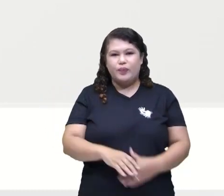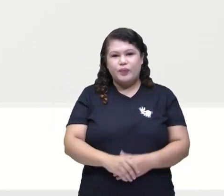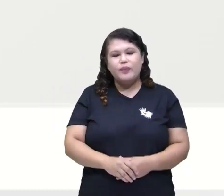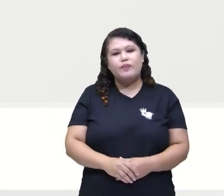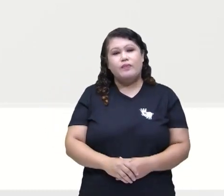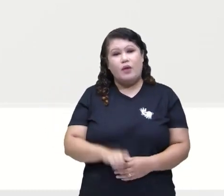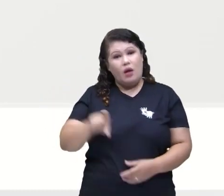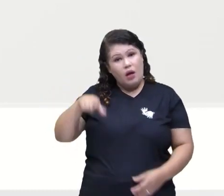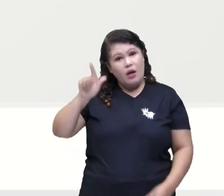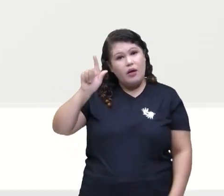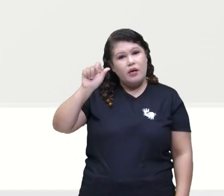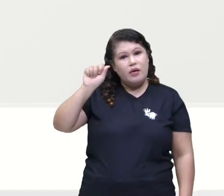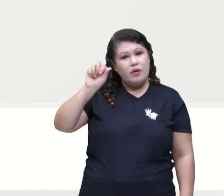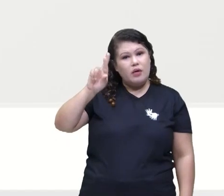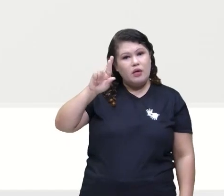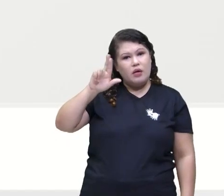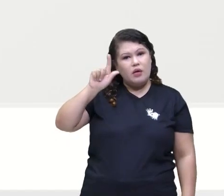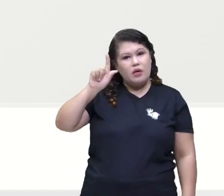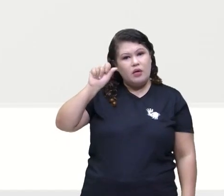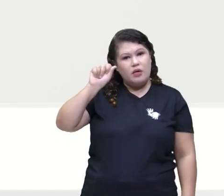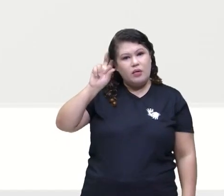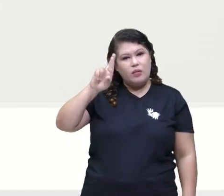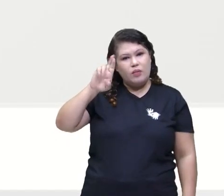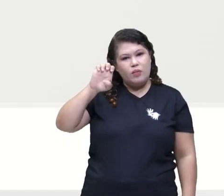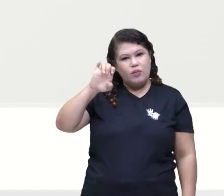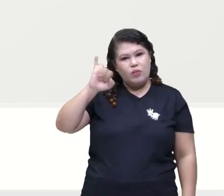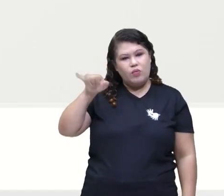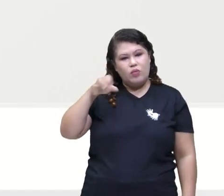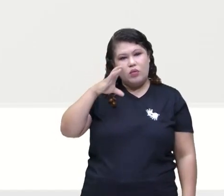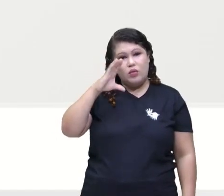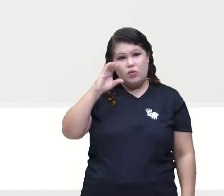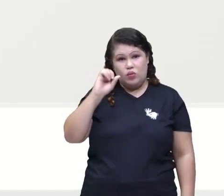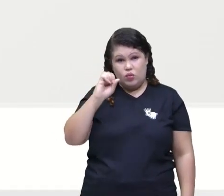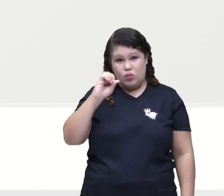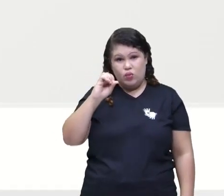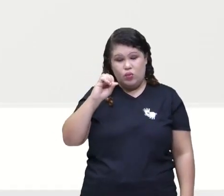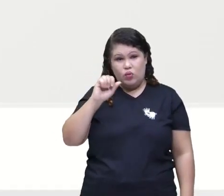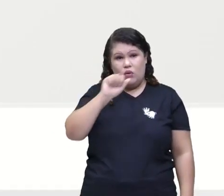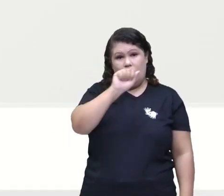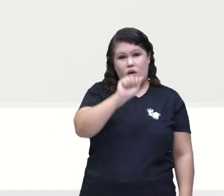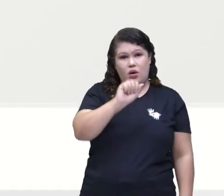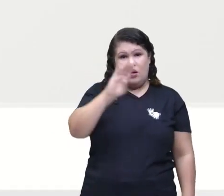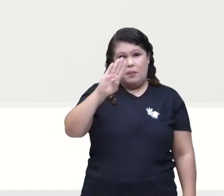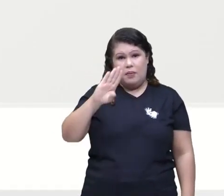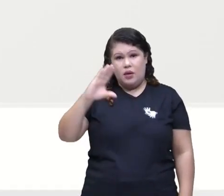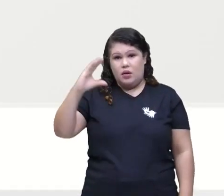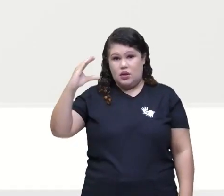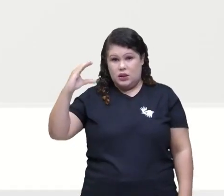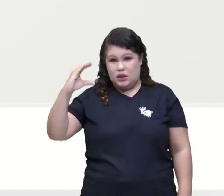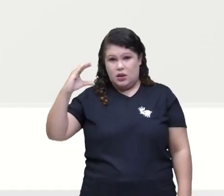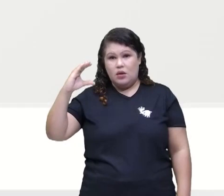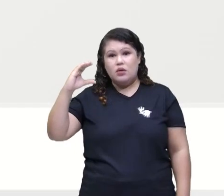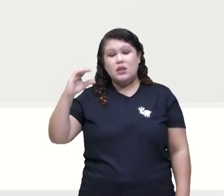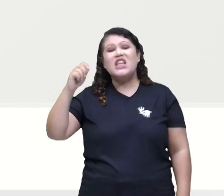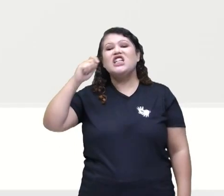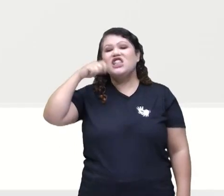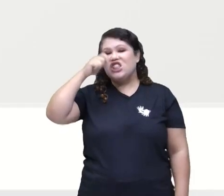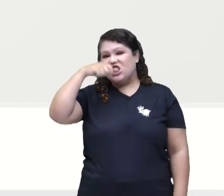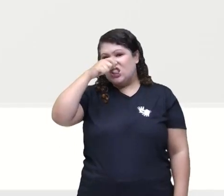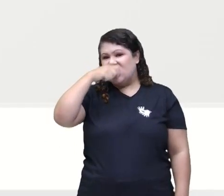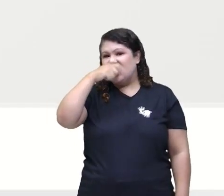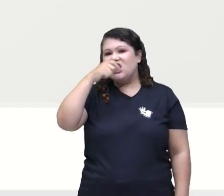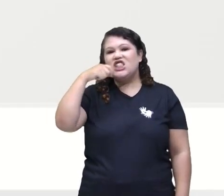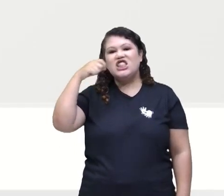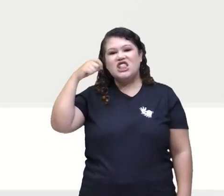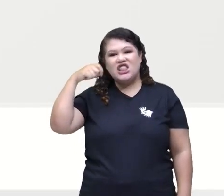que é onde nós estamos escovando os nossos dentes. A letra C é o quê? É ele escovando